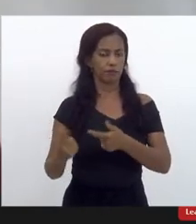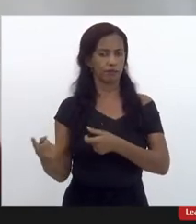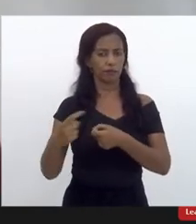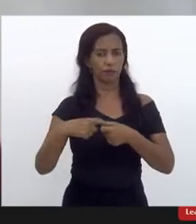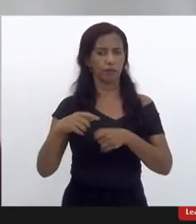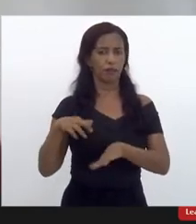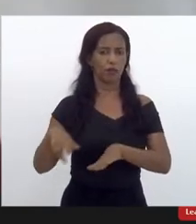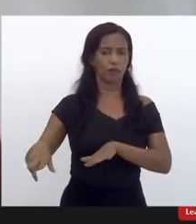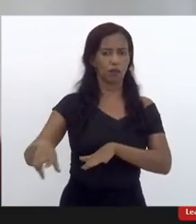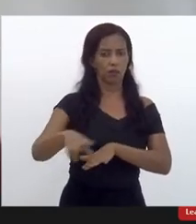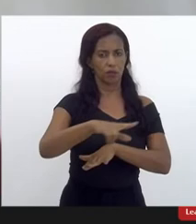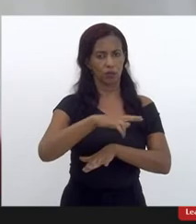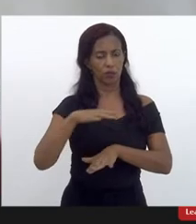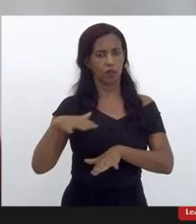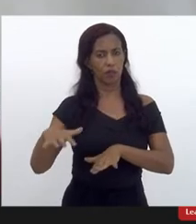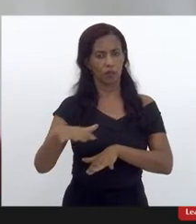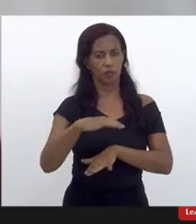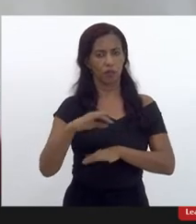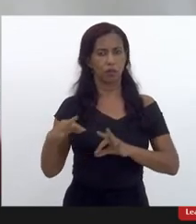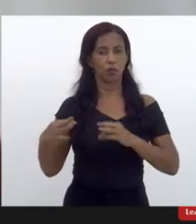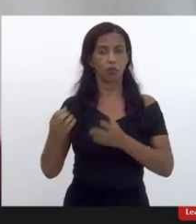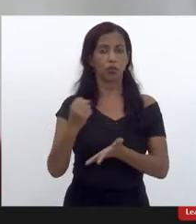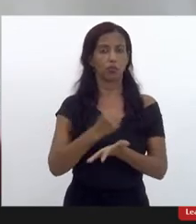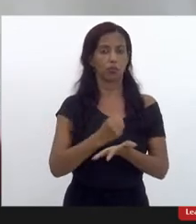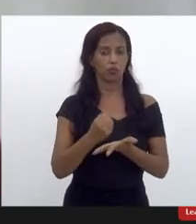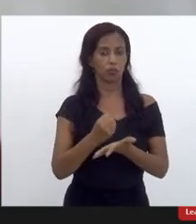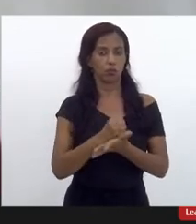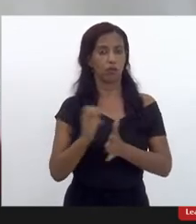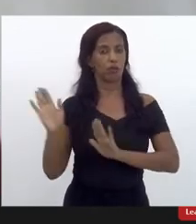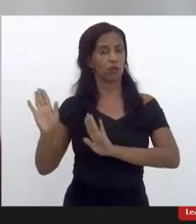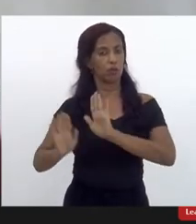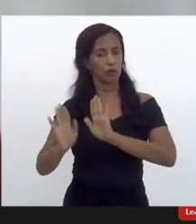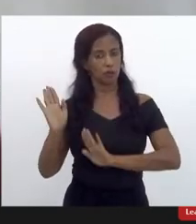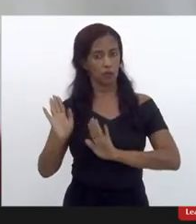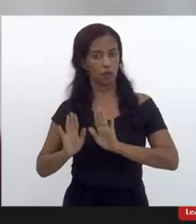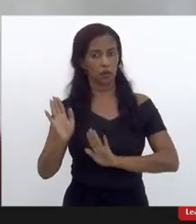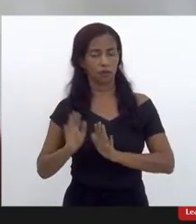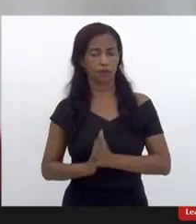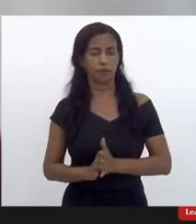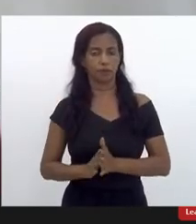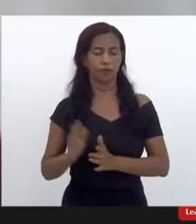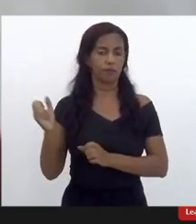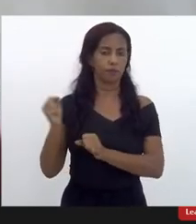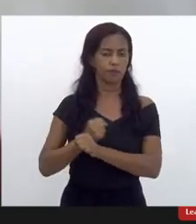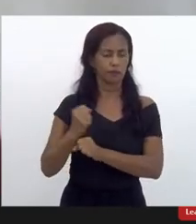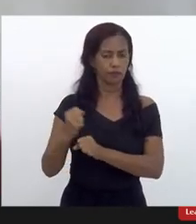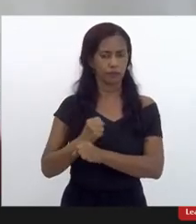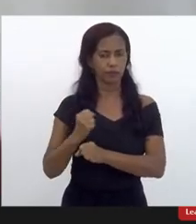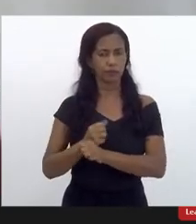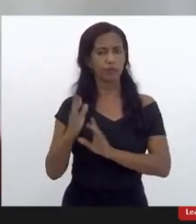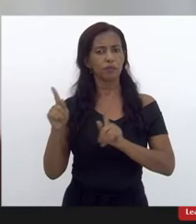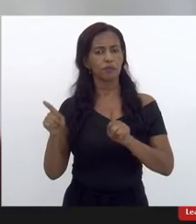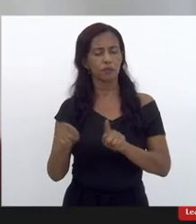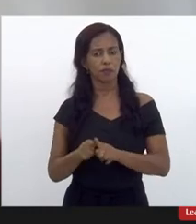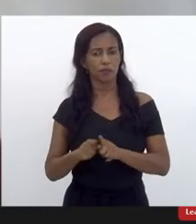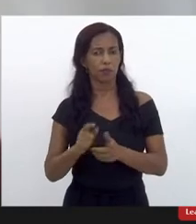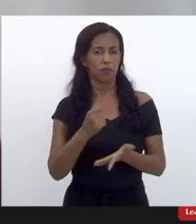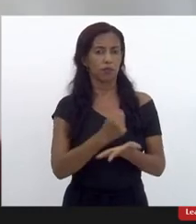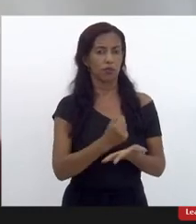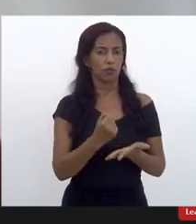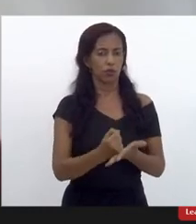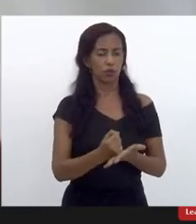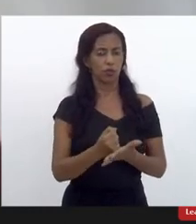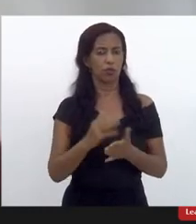diversas áreas. Tá? Todos os contratos foram licitados. As obras de grande porte e os contratos